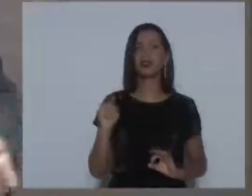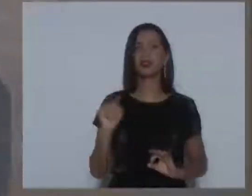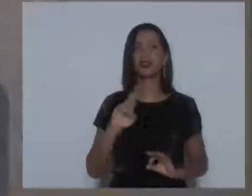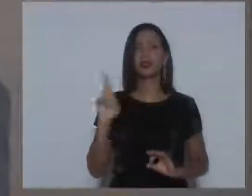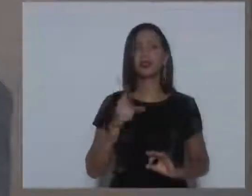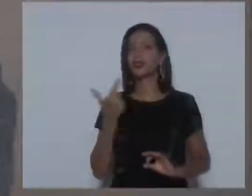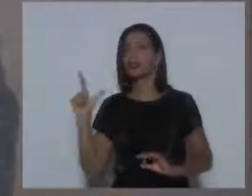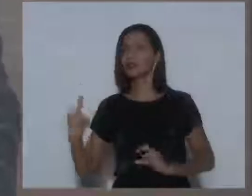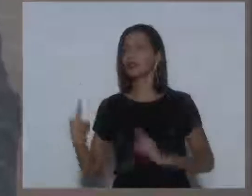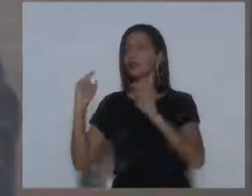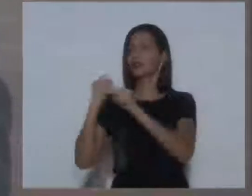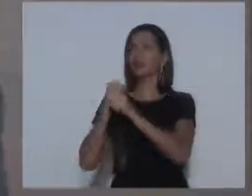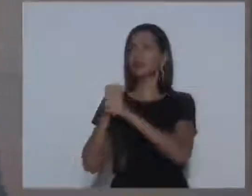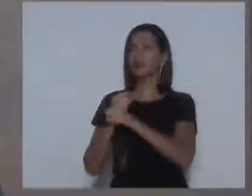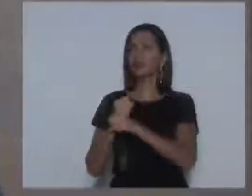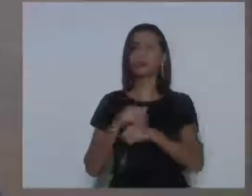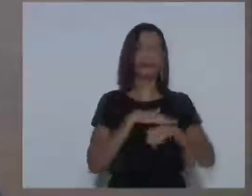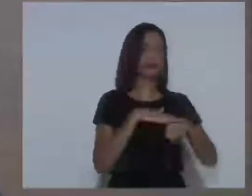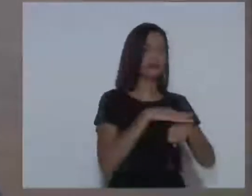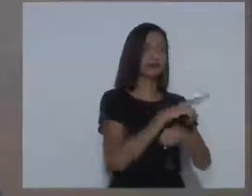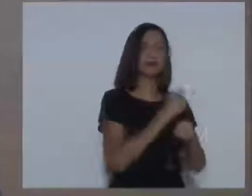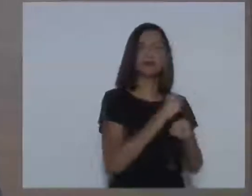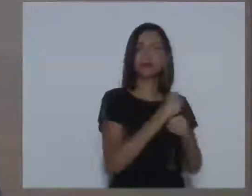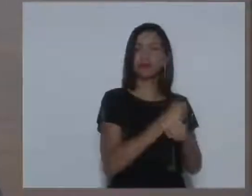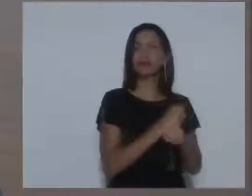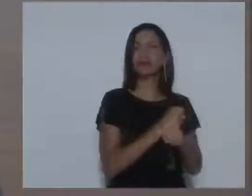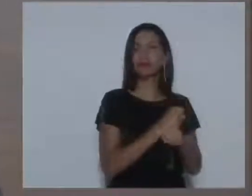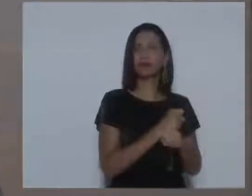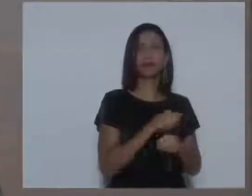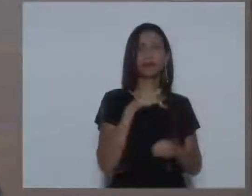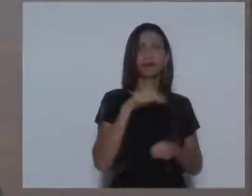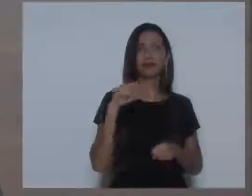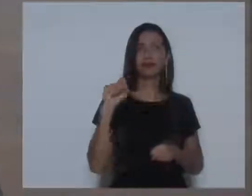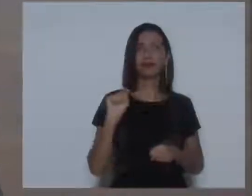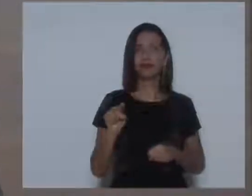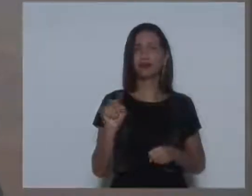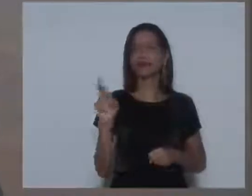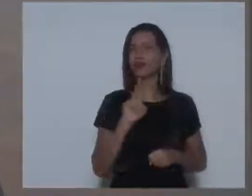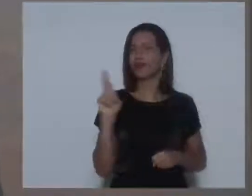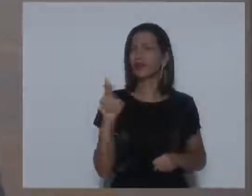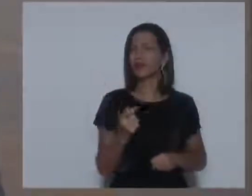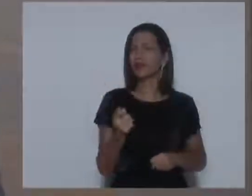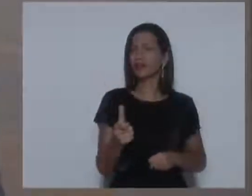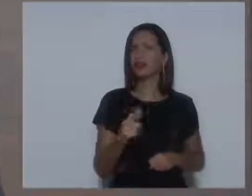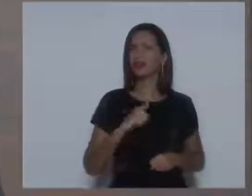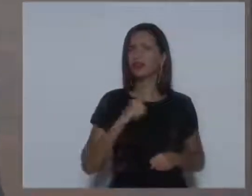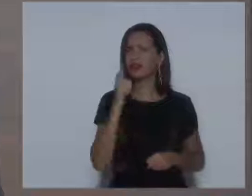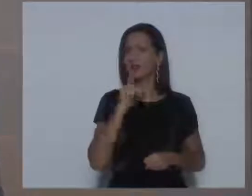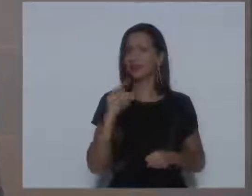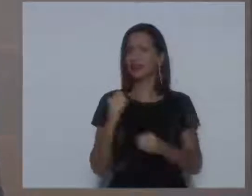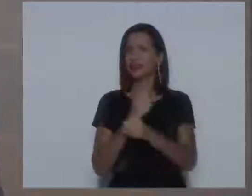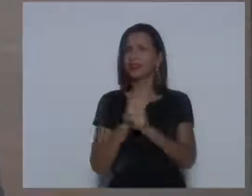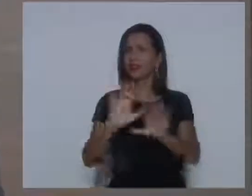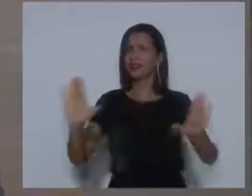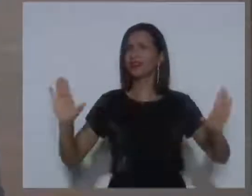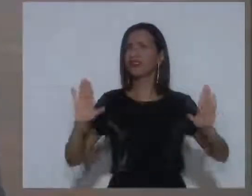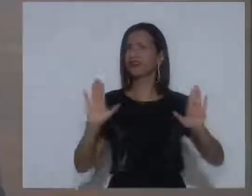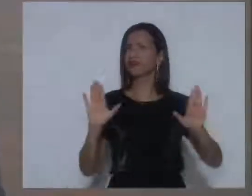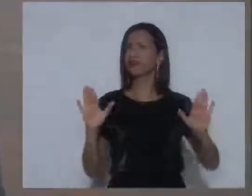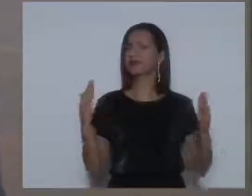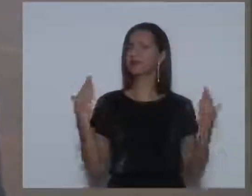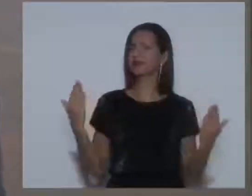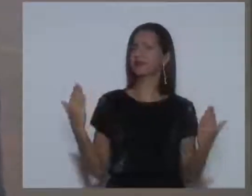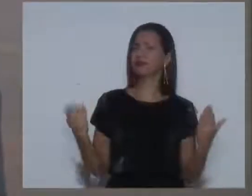outro negócio daquele. Consultei alguns construtores da cidade. R$700 mil quase para fazer algumas reformas.